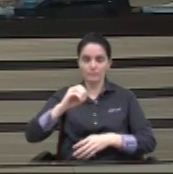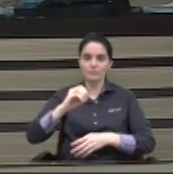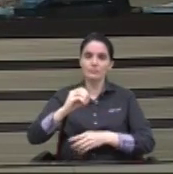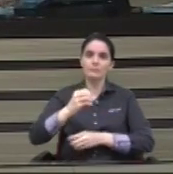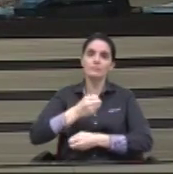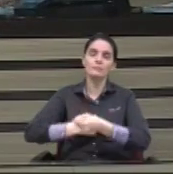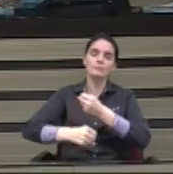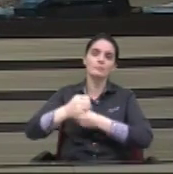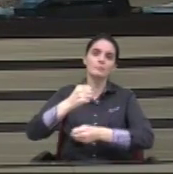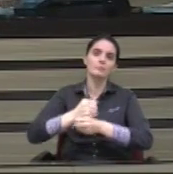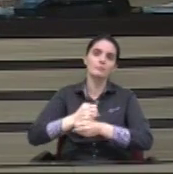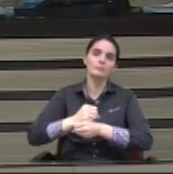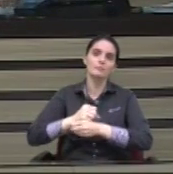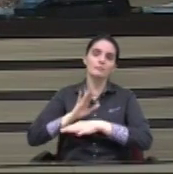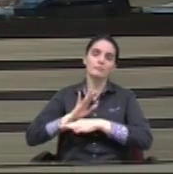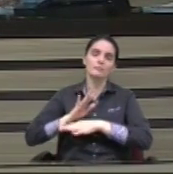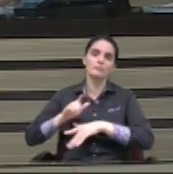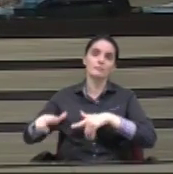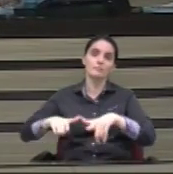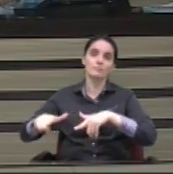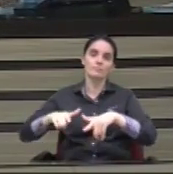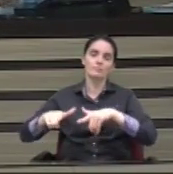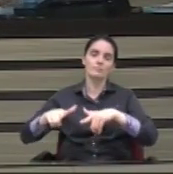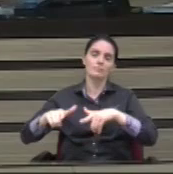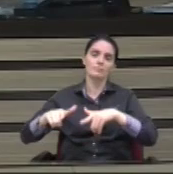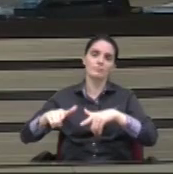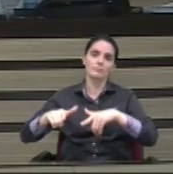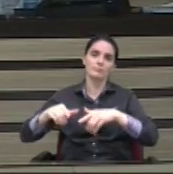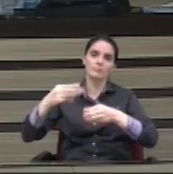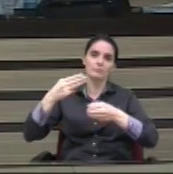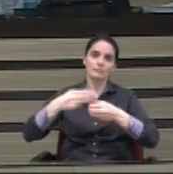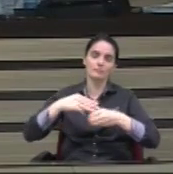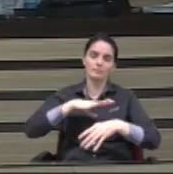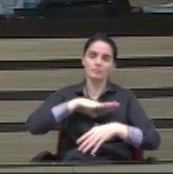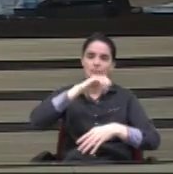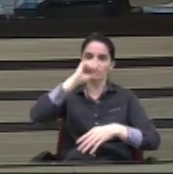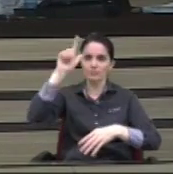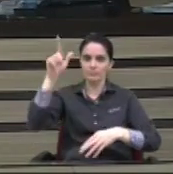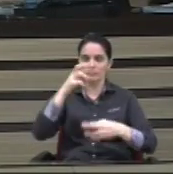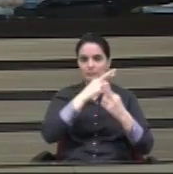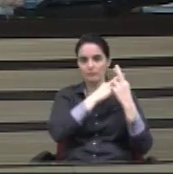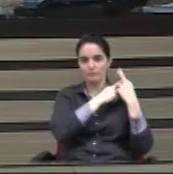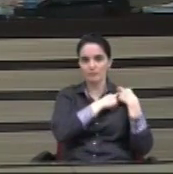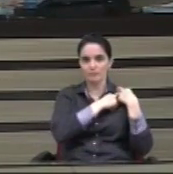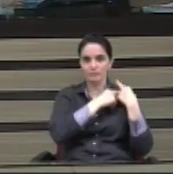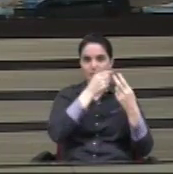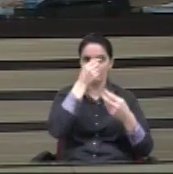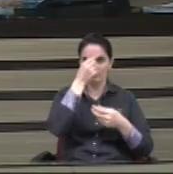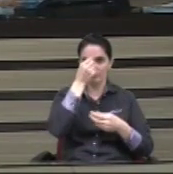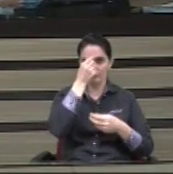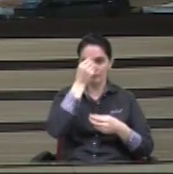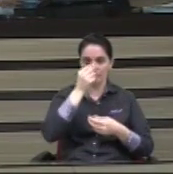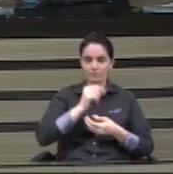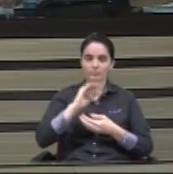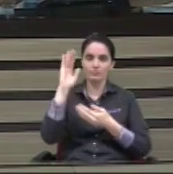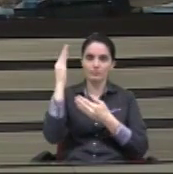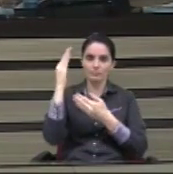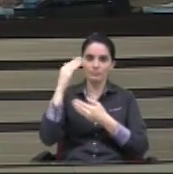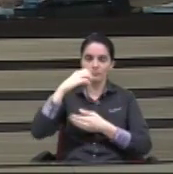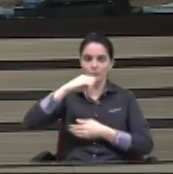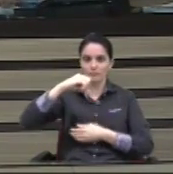serviços prestados à Limeira. Autor, vereador Jorge de Freitas. A moção de aplauso número